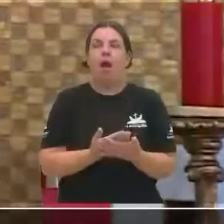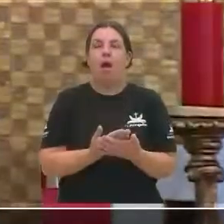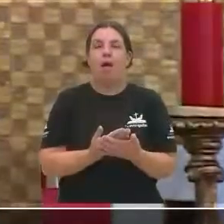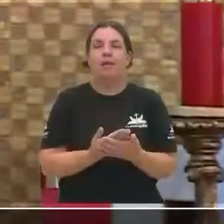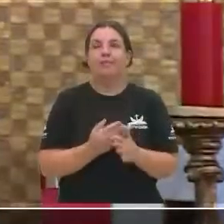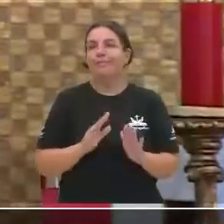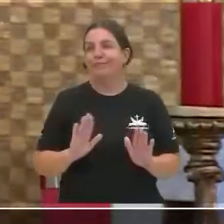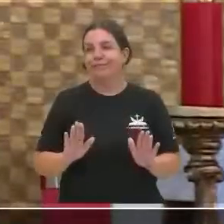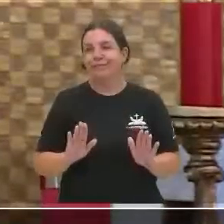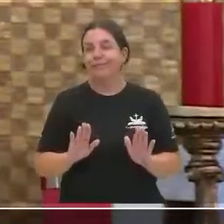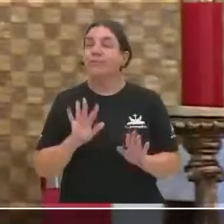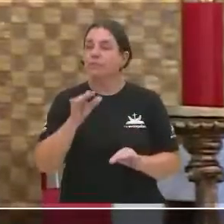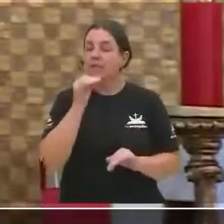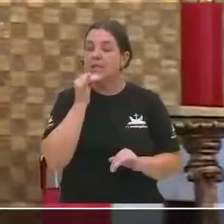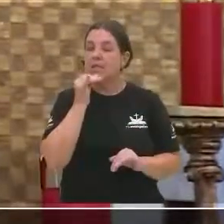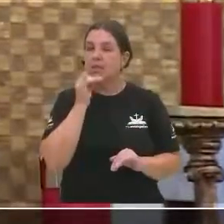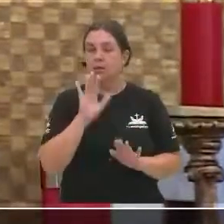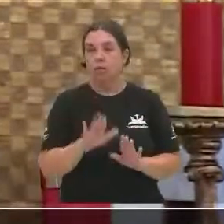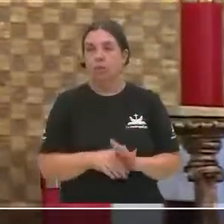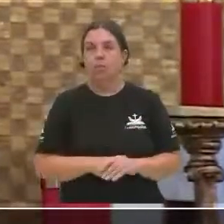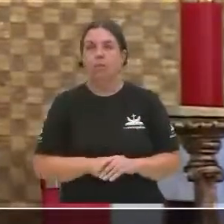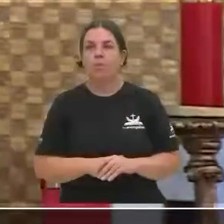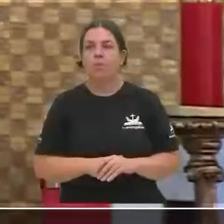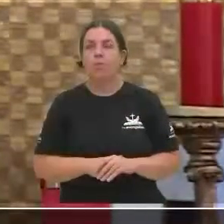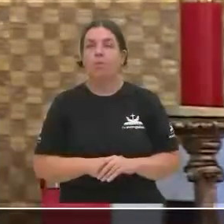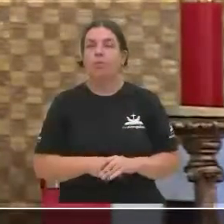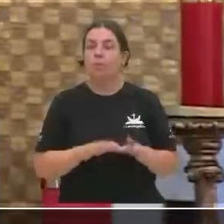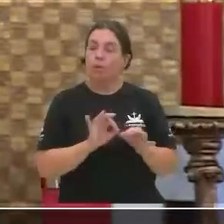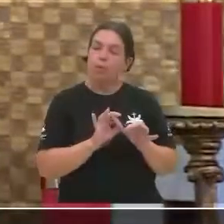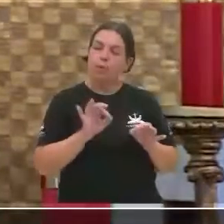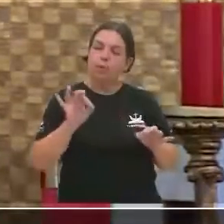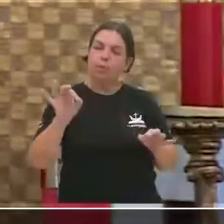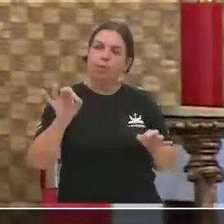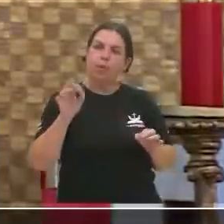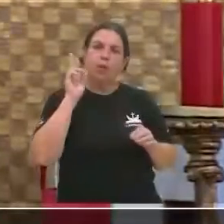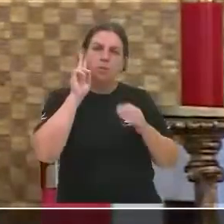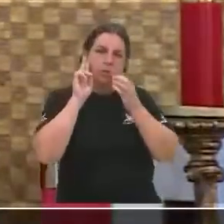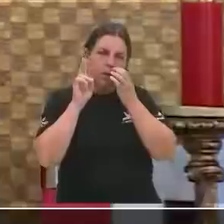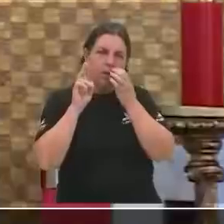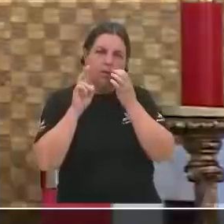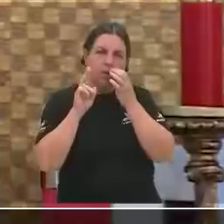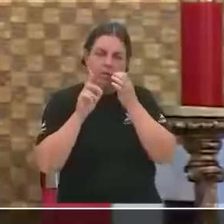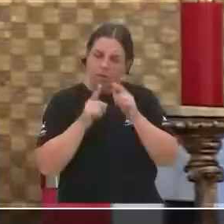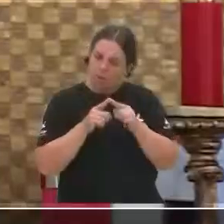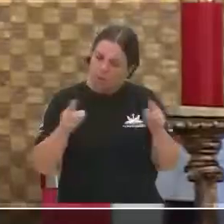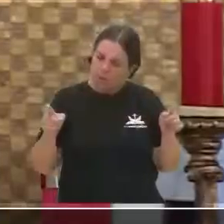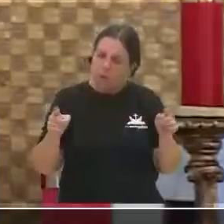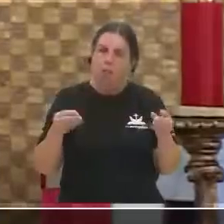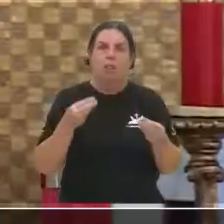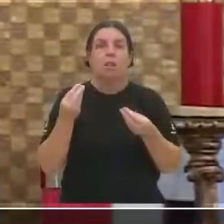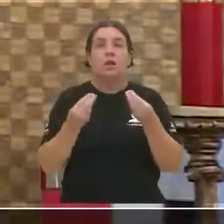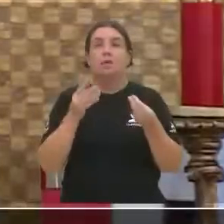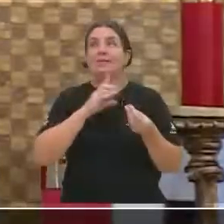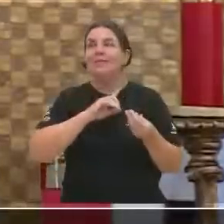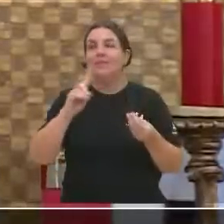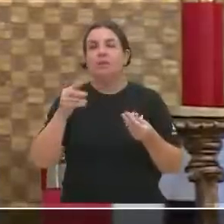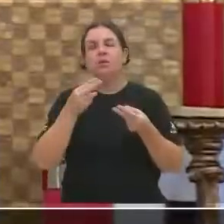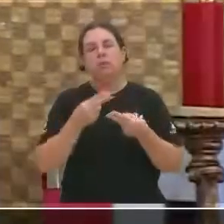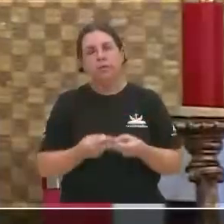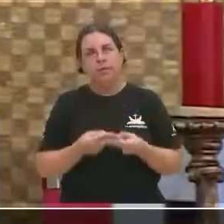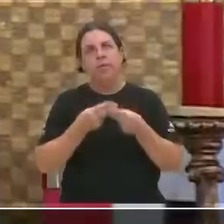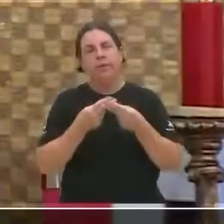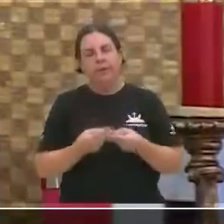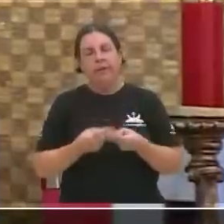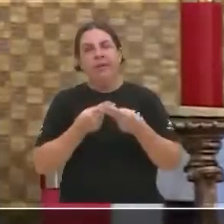como por exemplo ao longo da história como Deus foi paciência